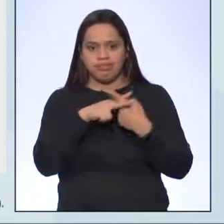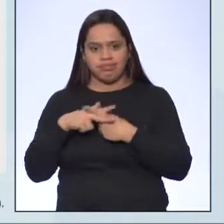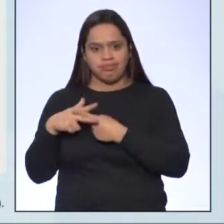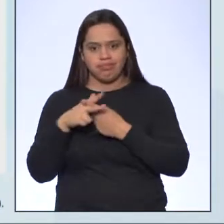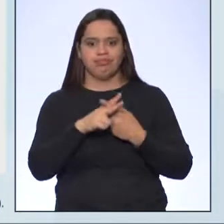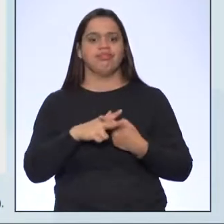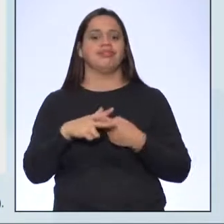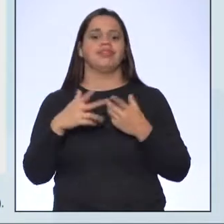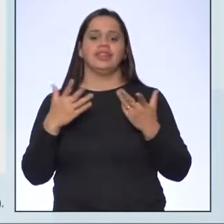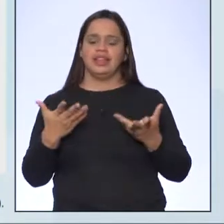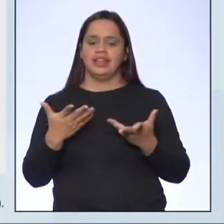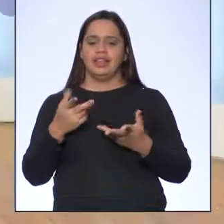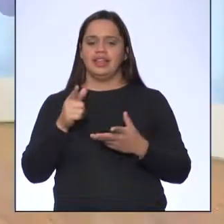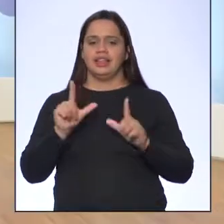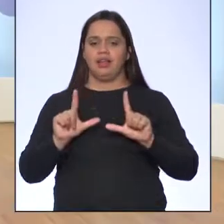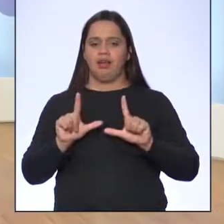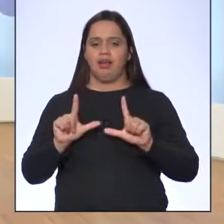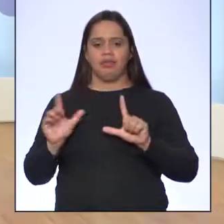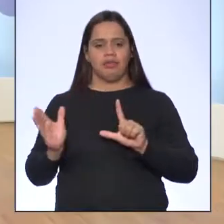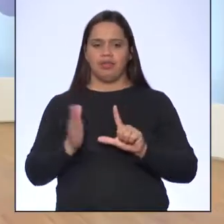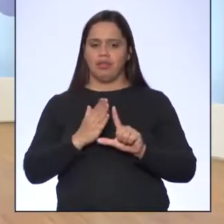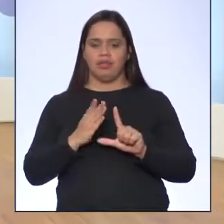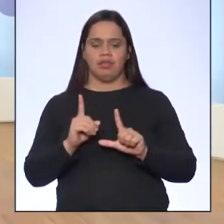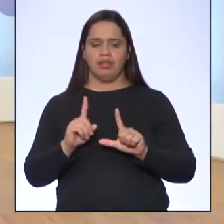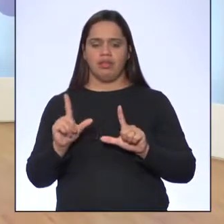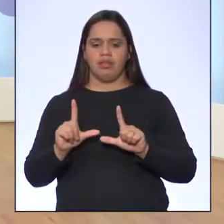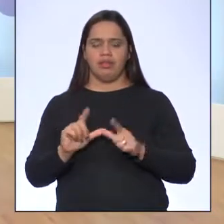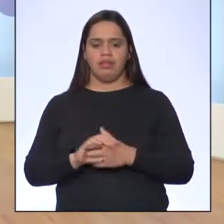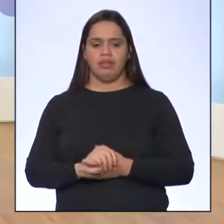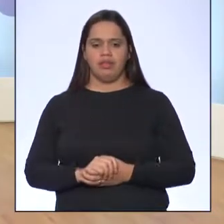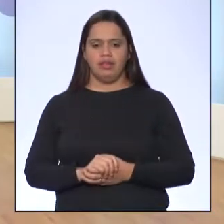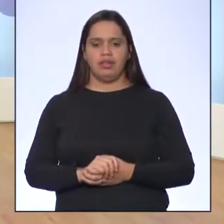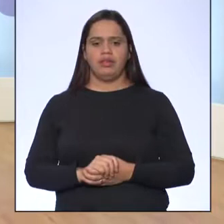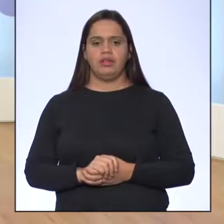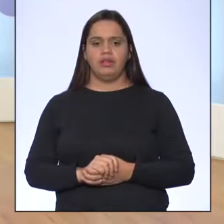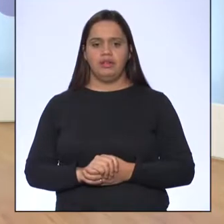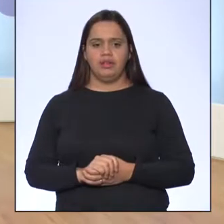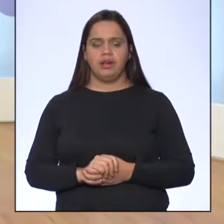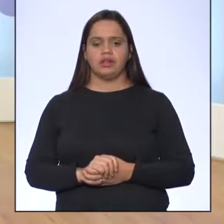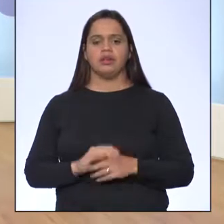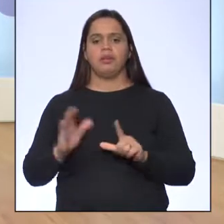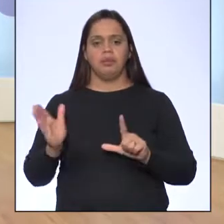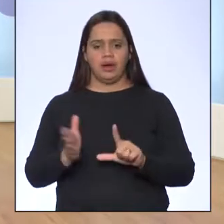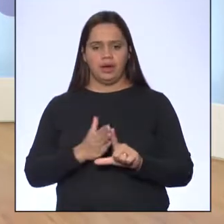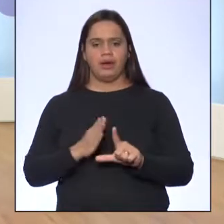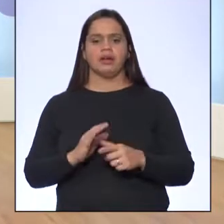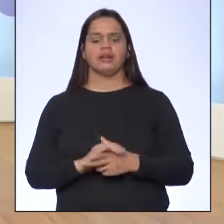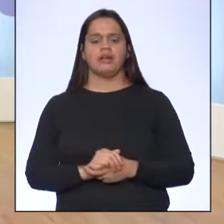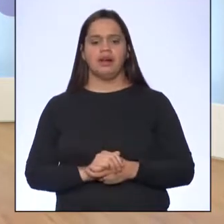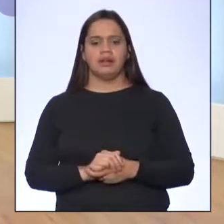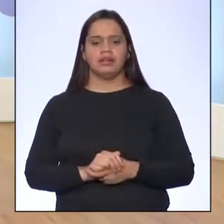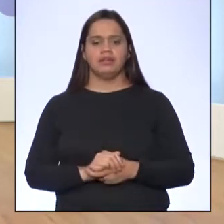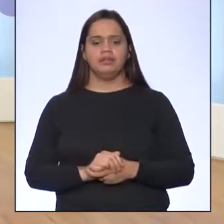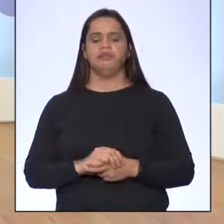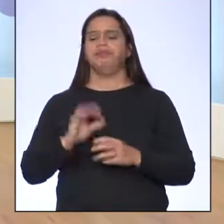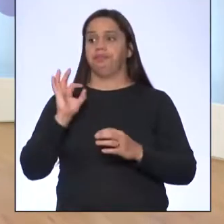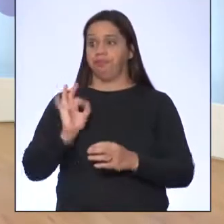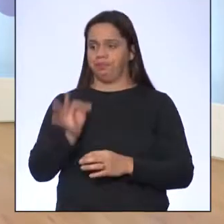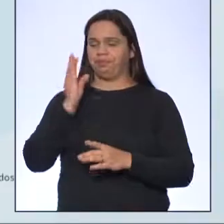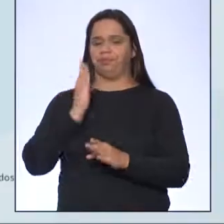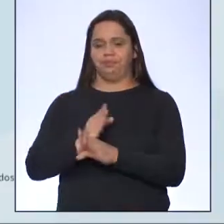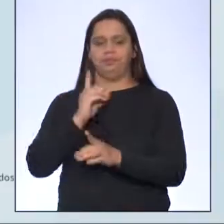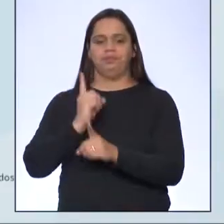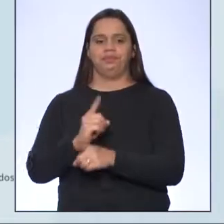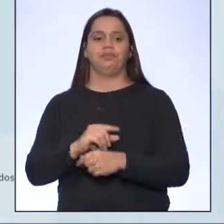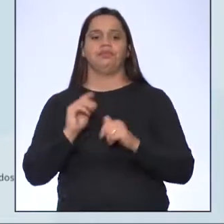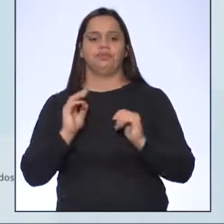né? Não, não é essa, mais uma, por favor. Isso, próximo agora. Isso. Então, vamos